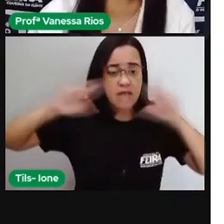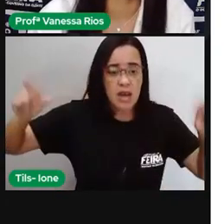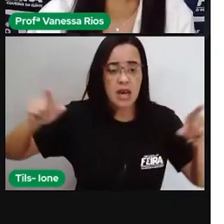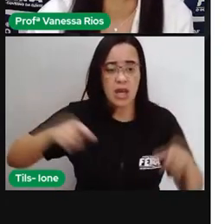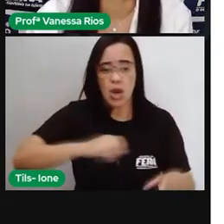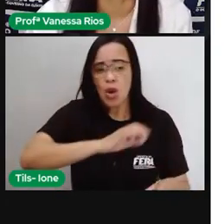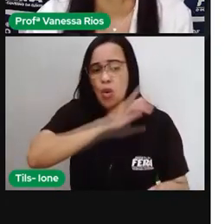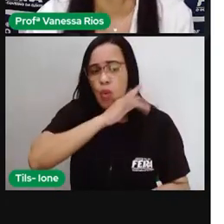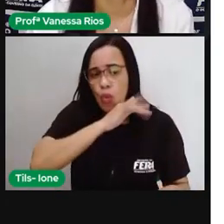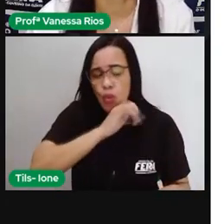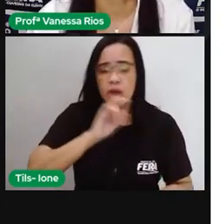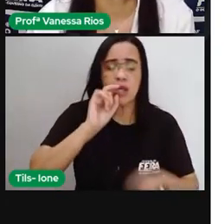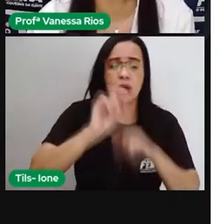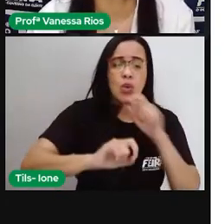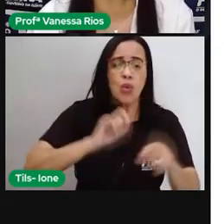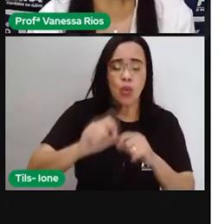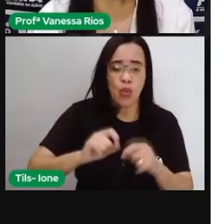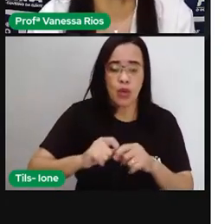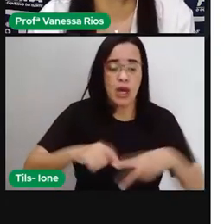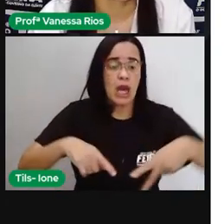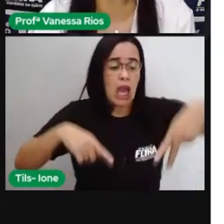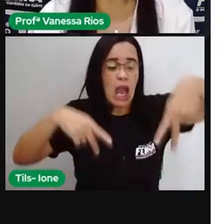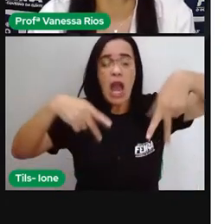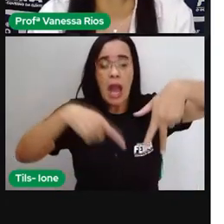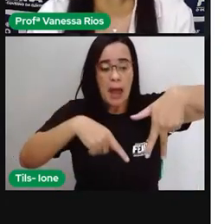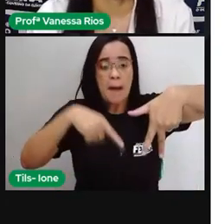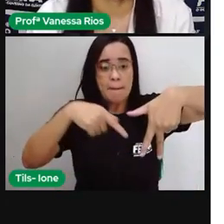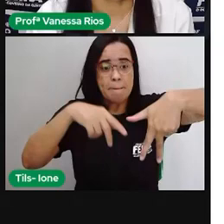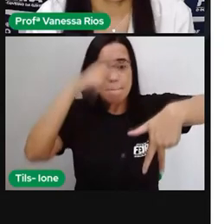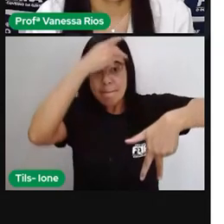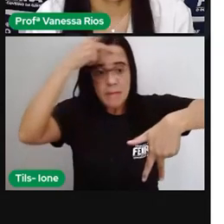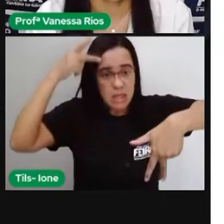a gênero, seja em relação aí à opção